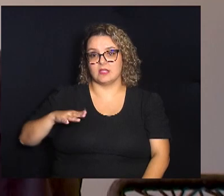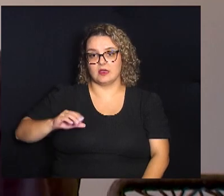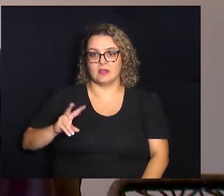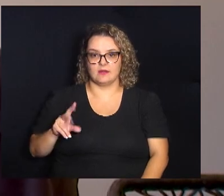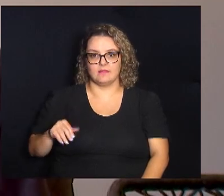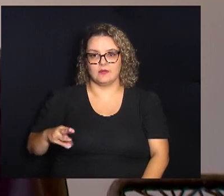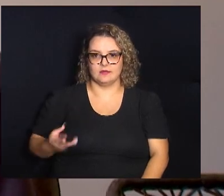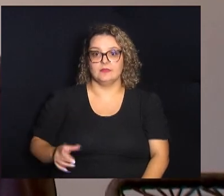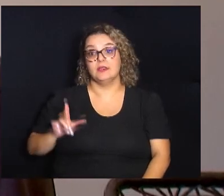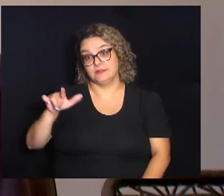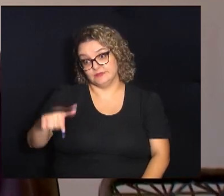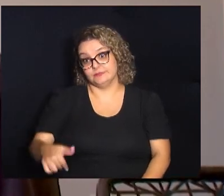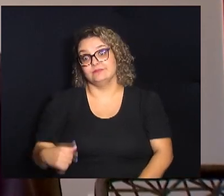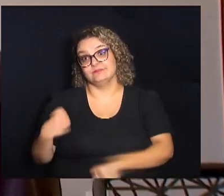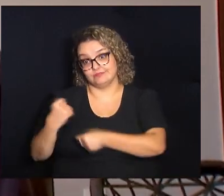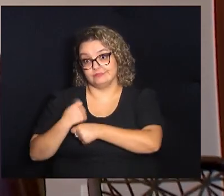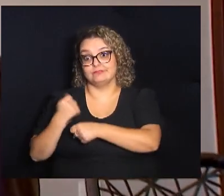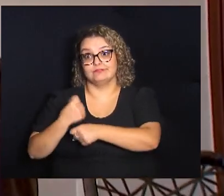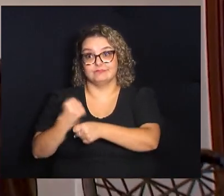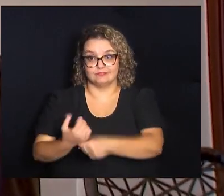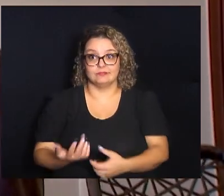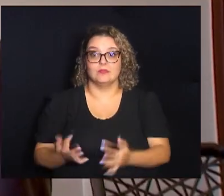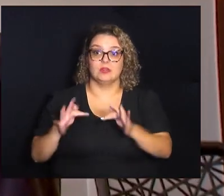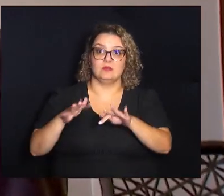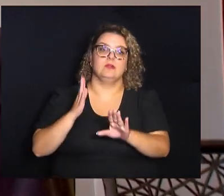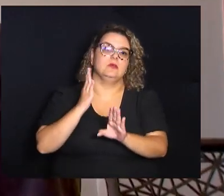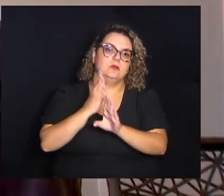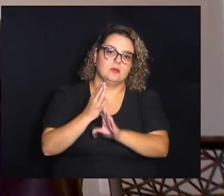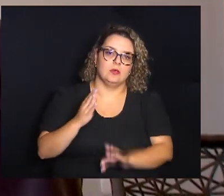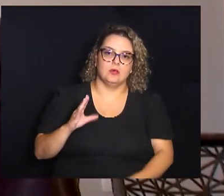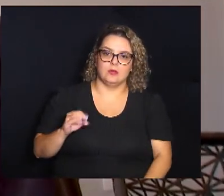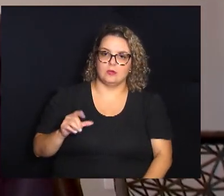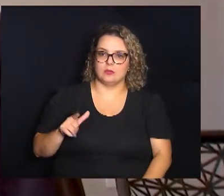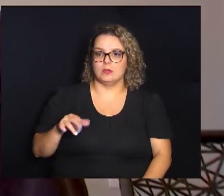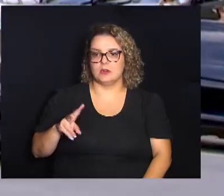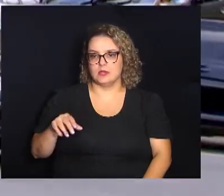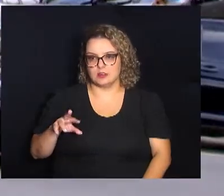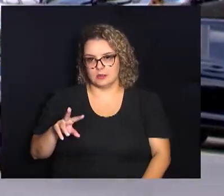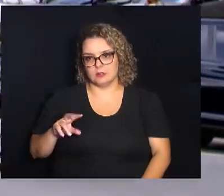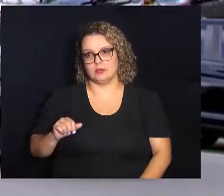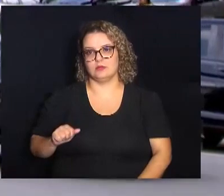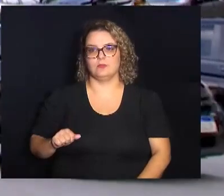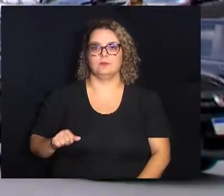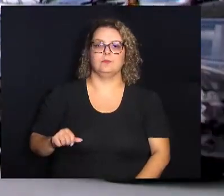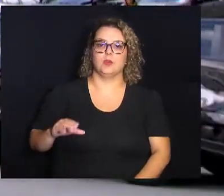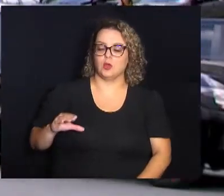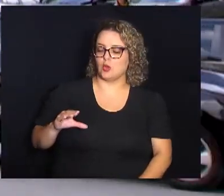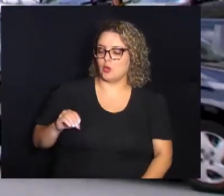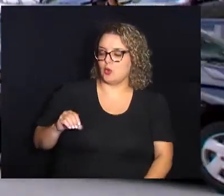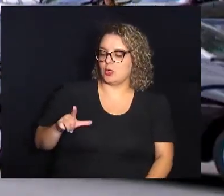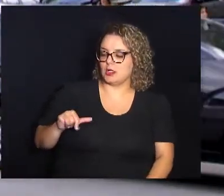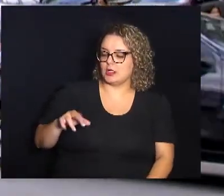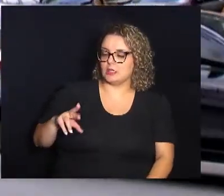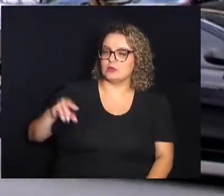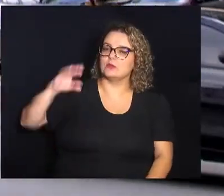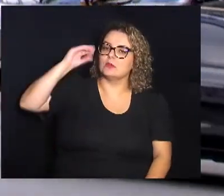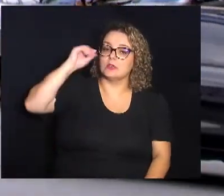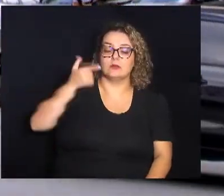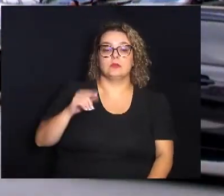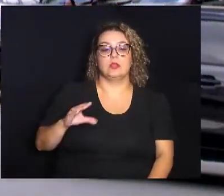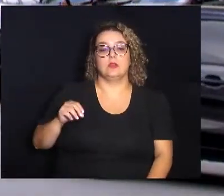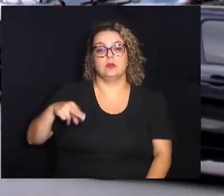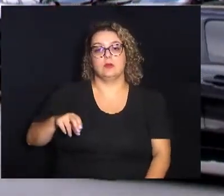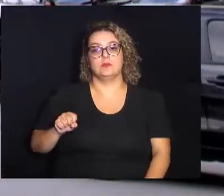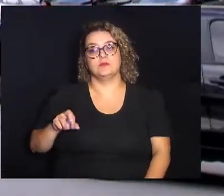depois de muito tempo, a gente finalmente encontrou um colírio sem conservantes, que é o ideal para o meu olho. Segundo um levantamento do Instituto Penido